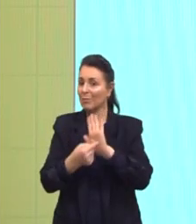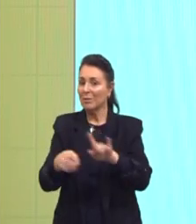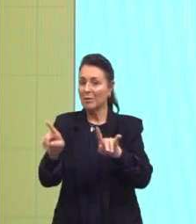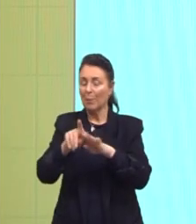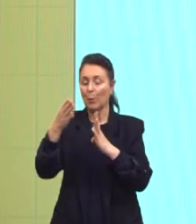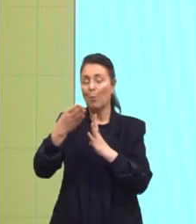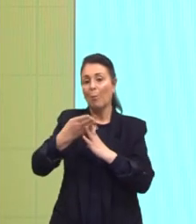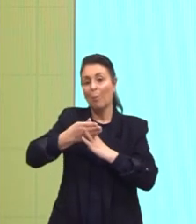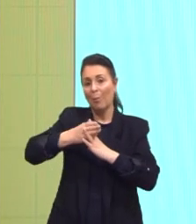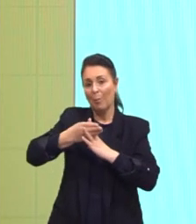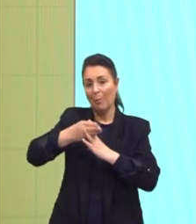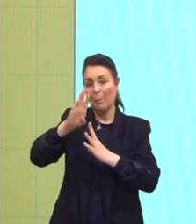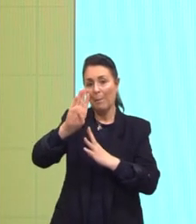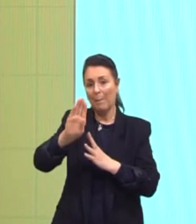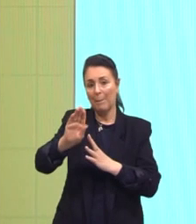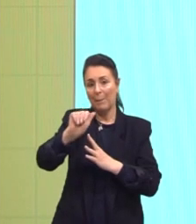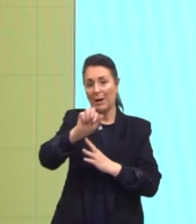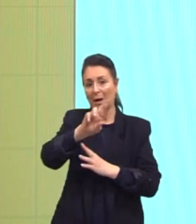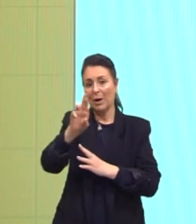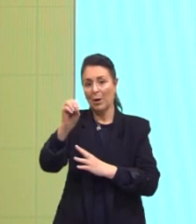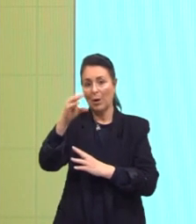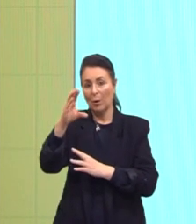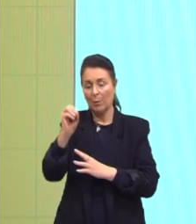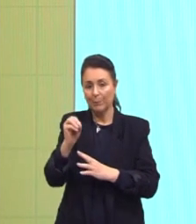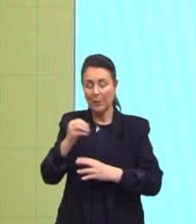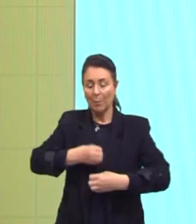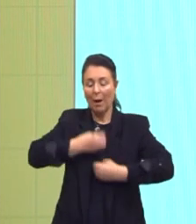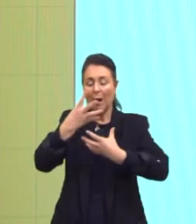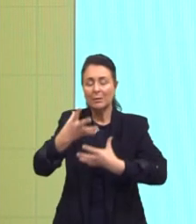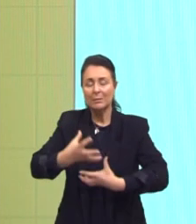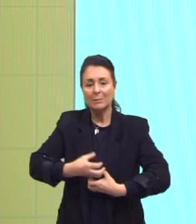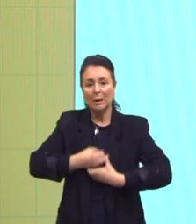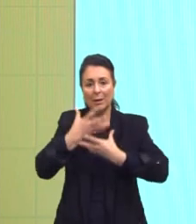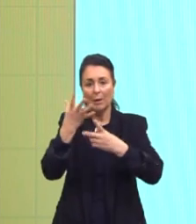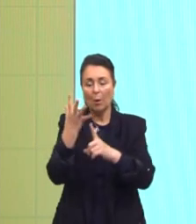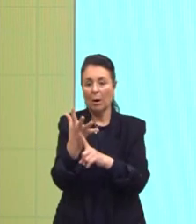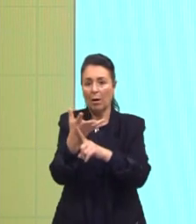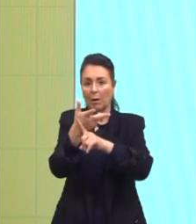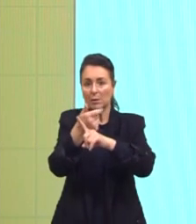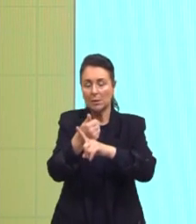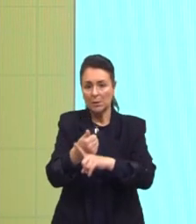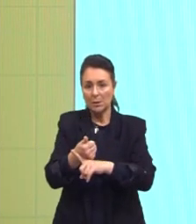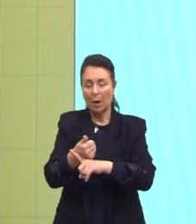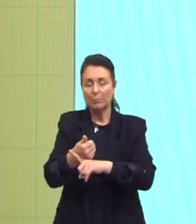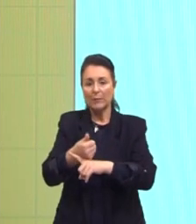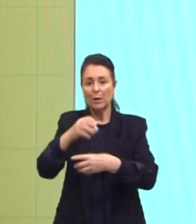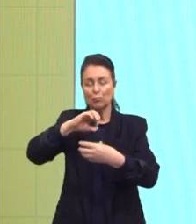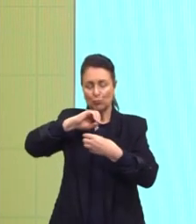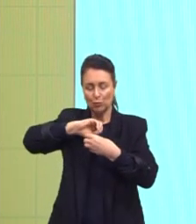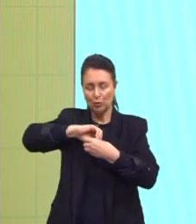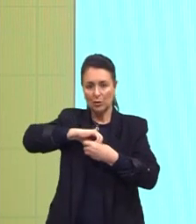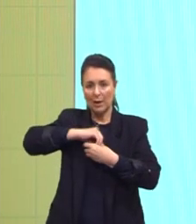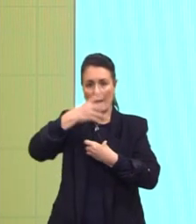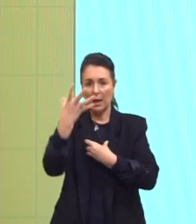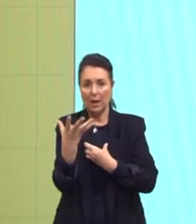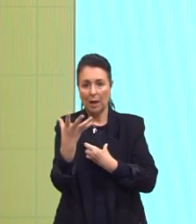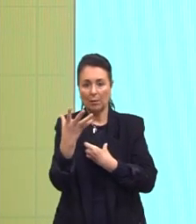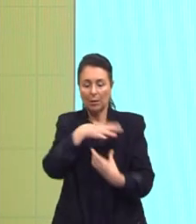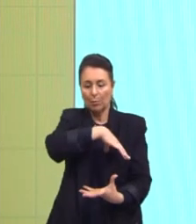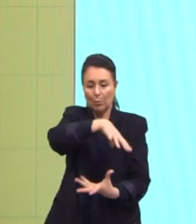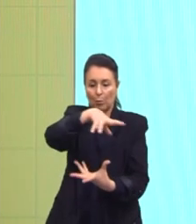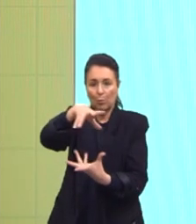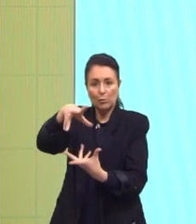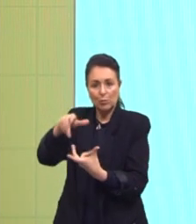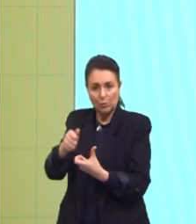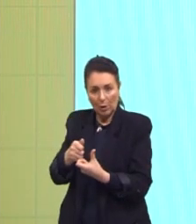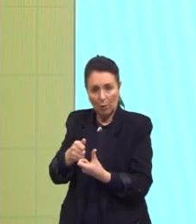é um dos uma das primeiras expressões artísticas de carácter internacional que se consolida